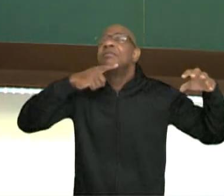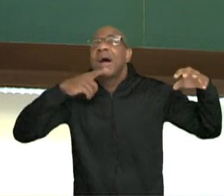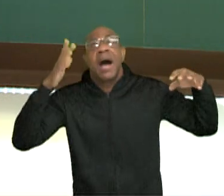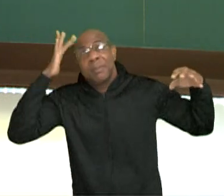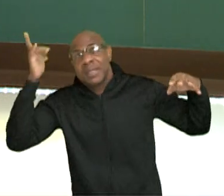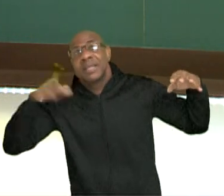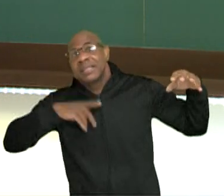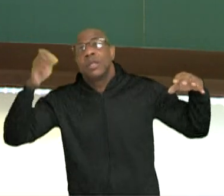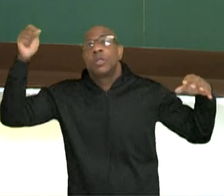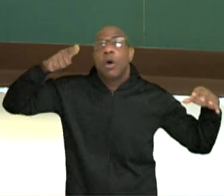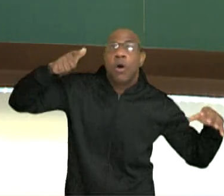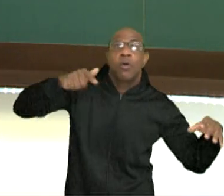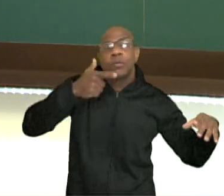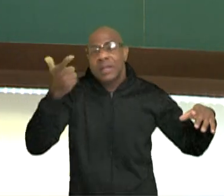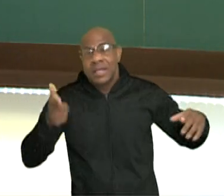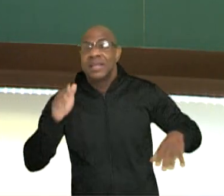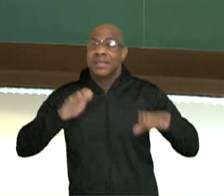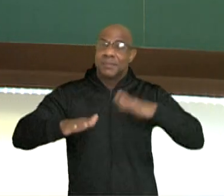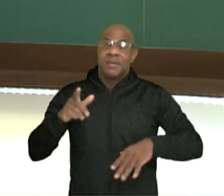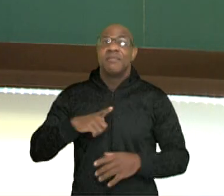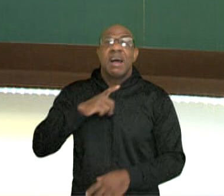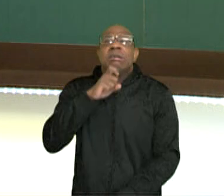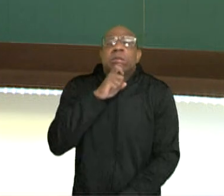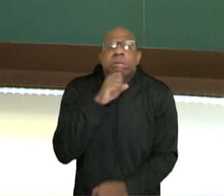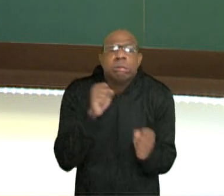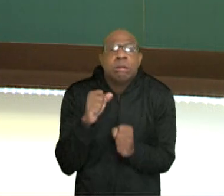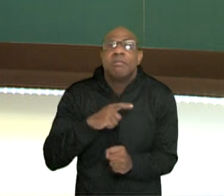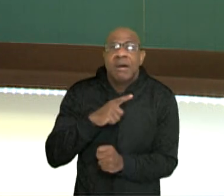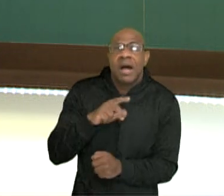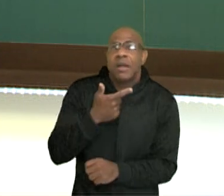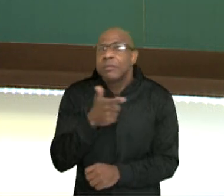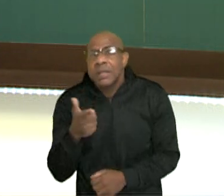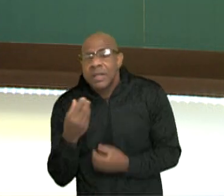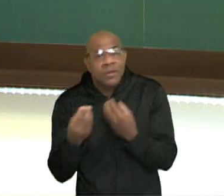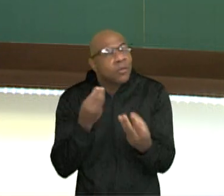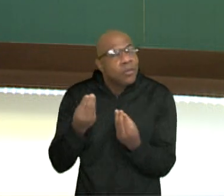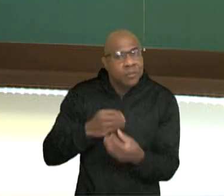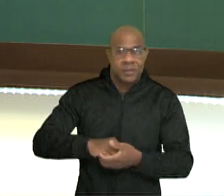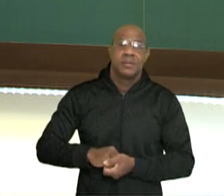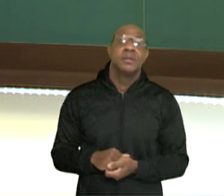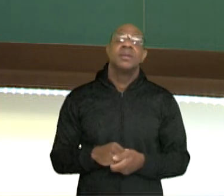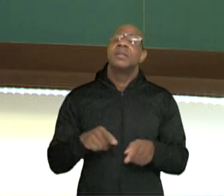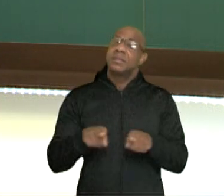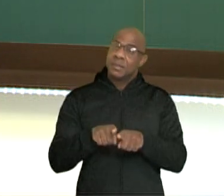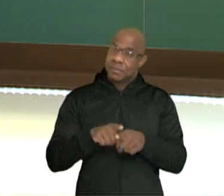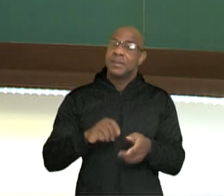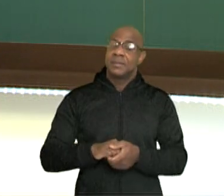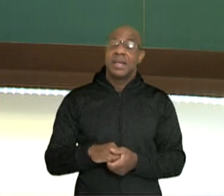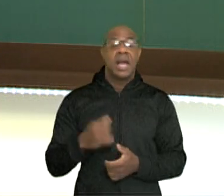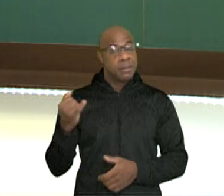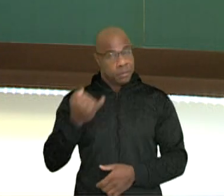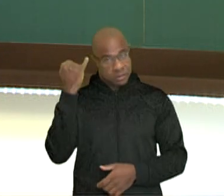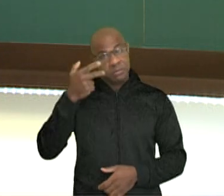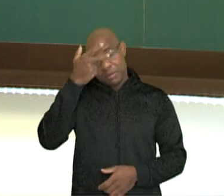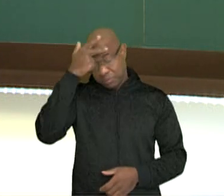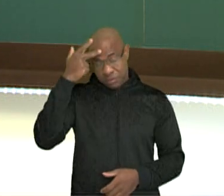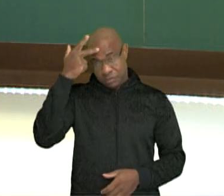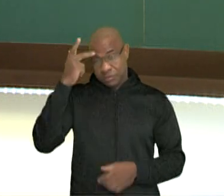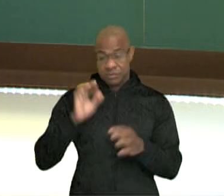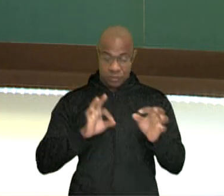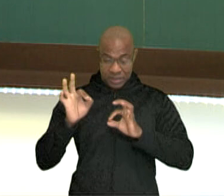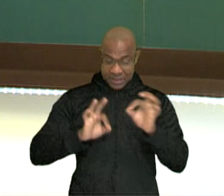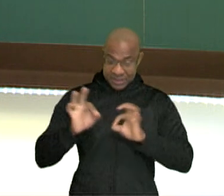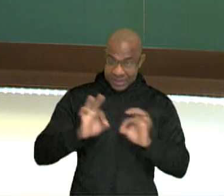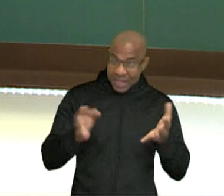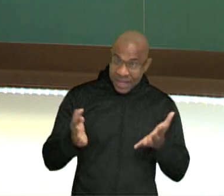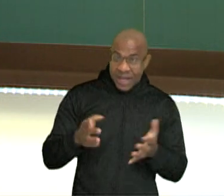se vai fazer geada, por exemplo? Isso é importante ali, por exemplo, para algumas pessoas ali se